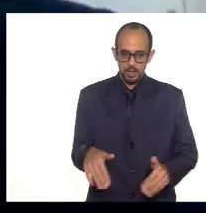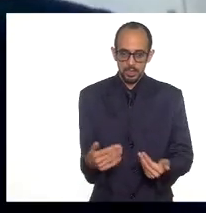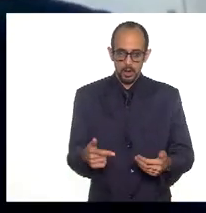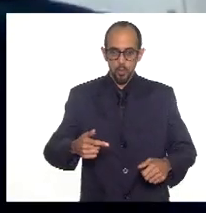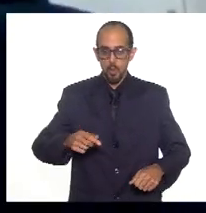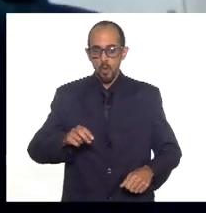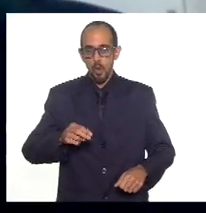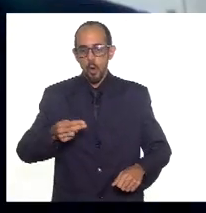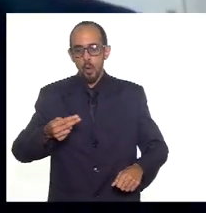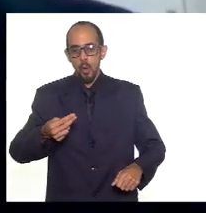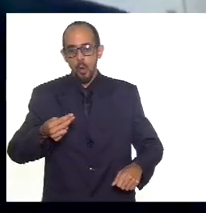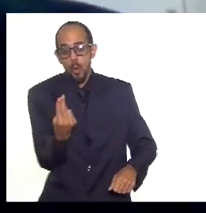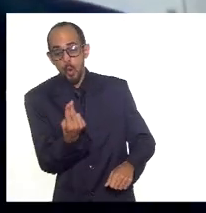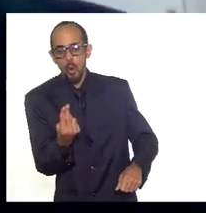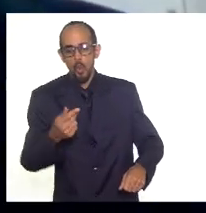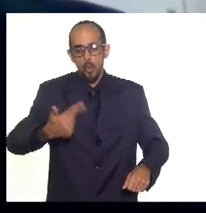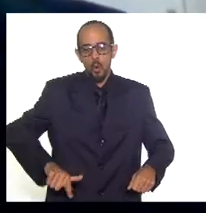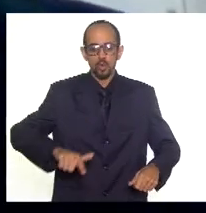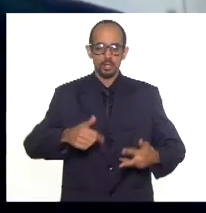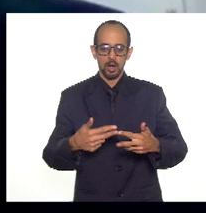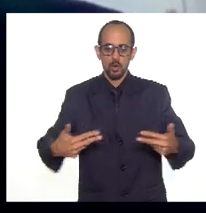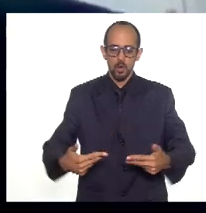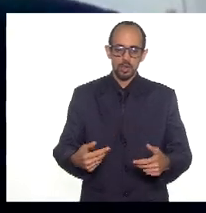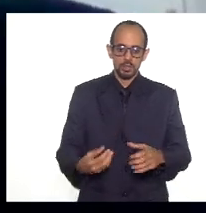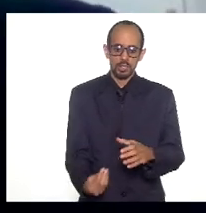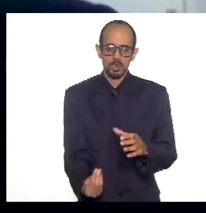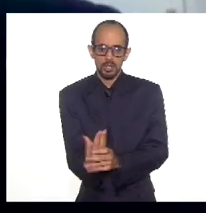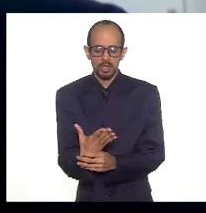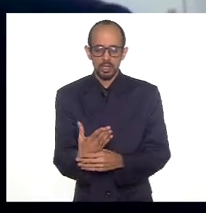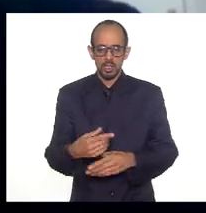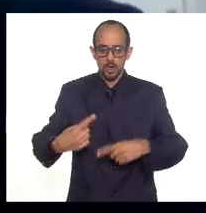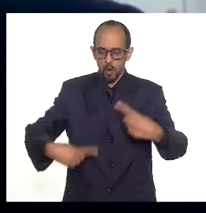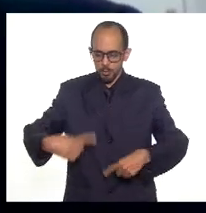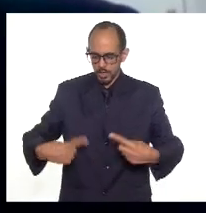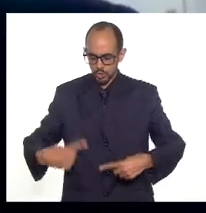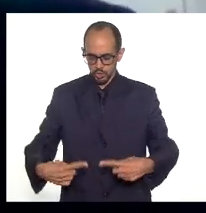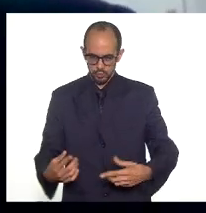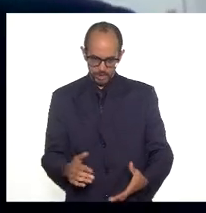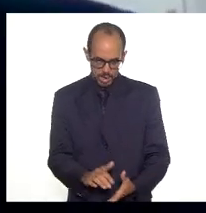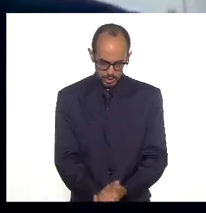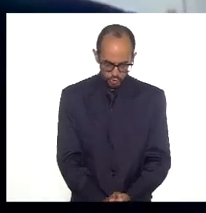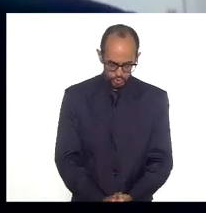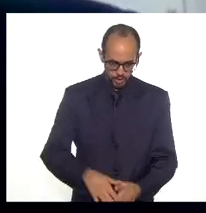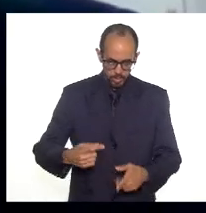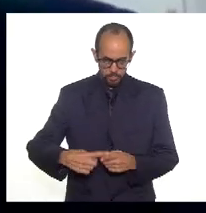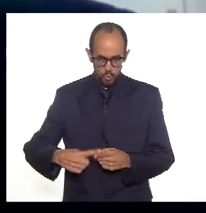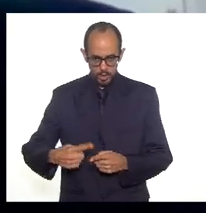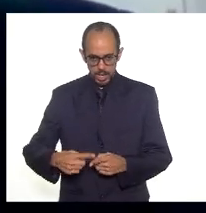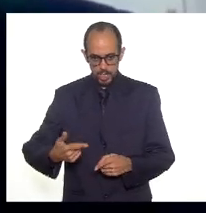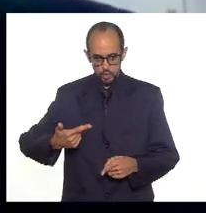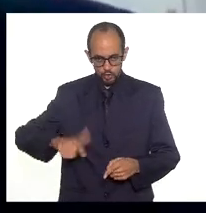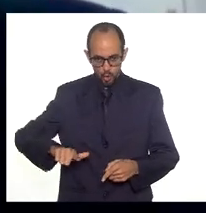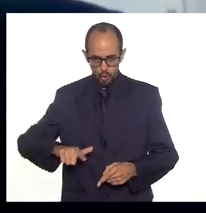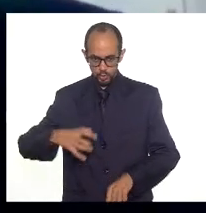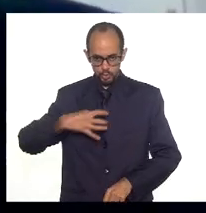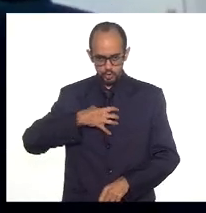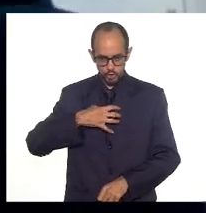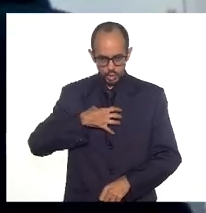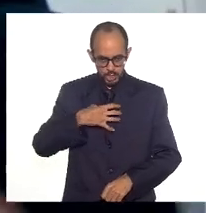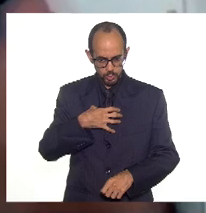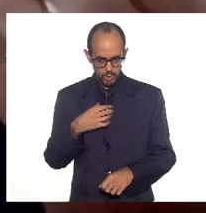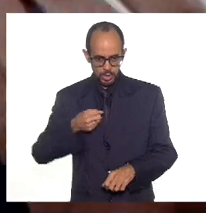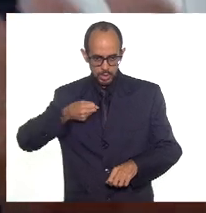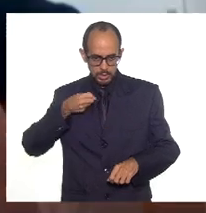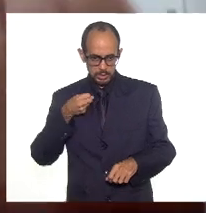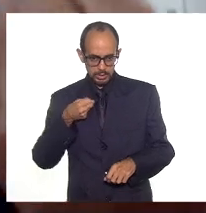gere algum ganho de competitividade no processo. Né? E, de outra forma, quando a gente gera uma reserva de mercado, a